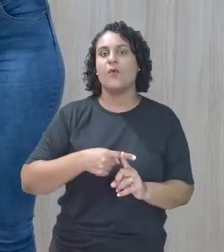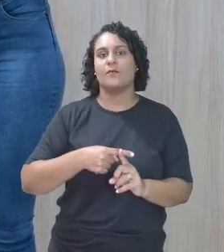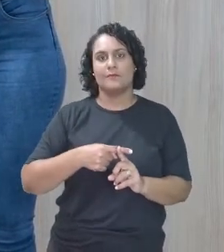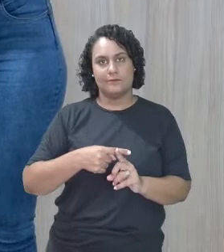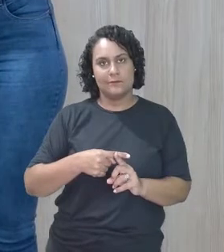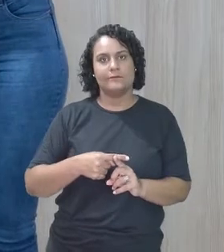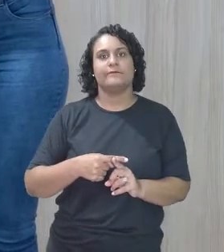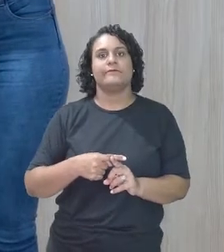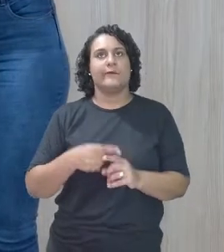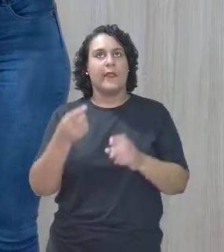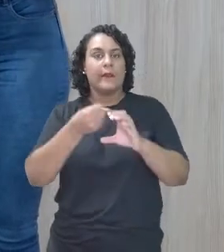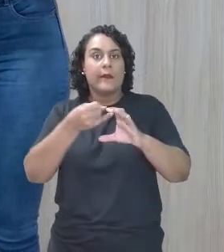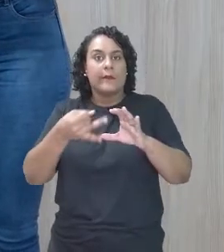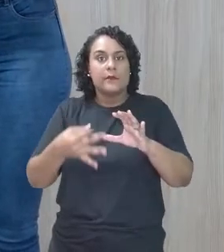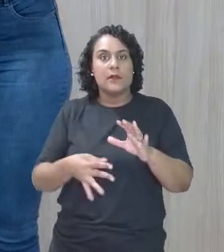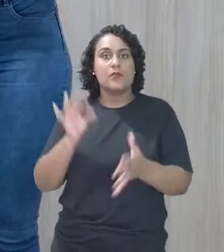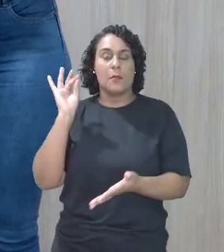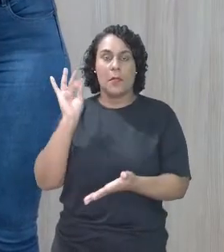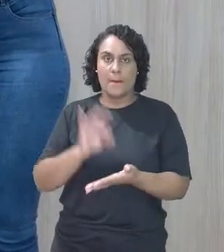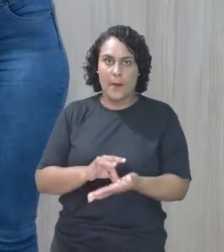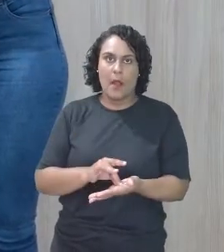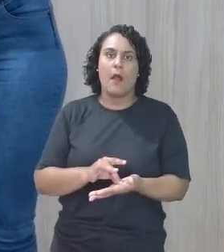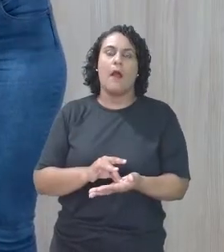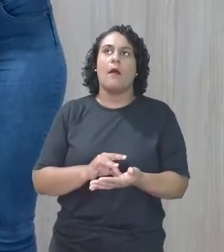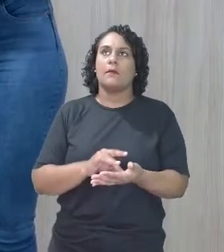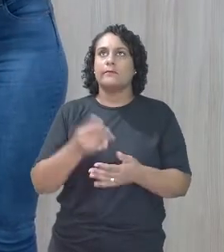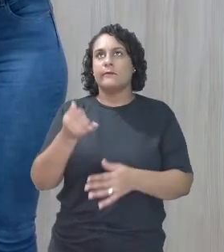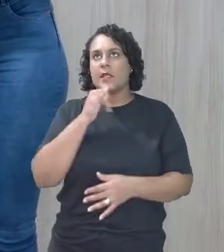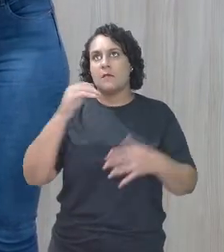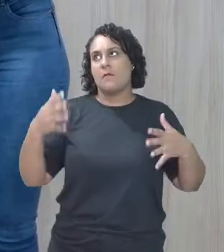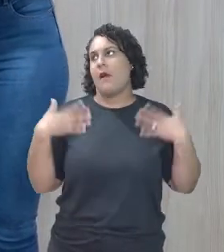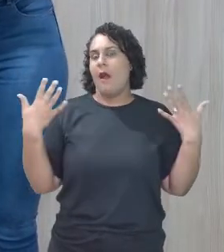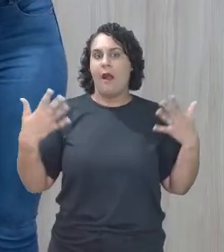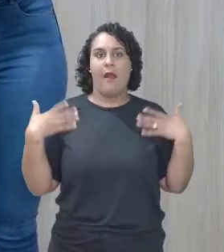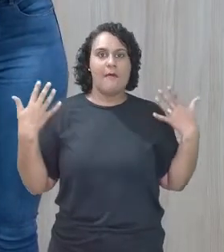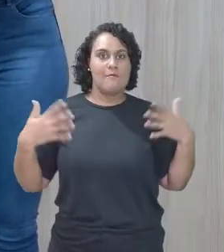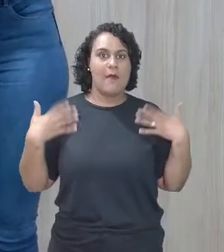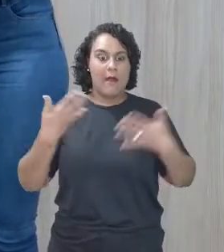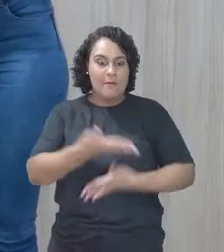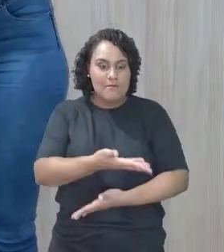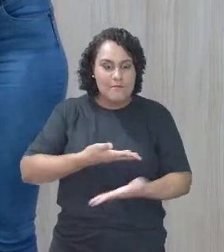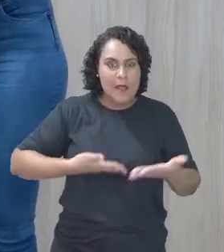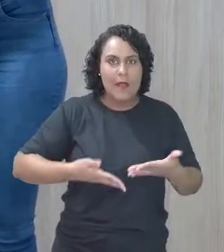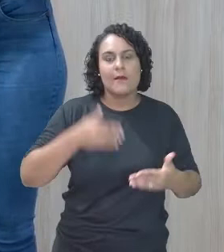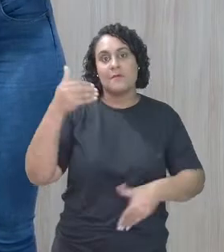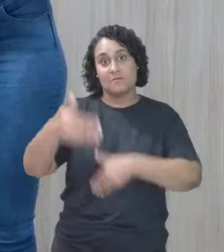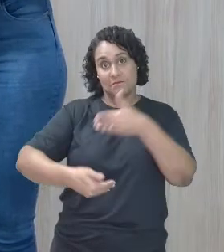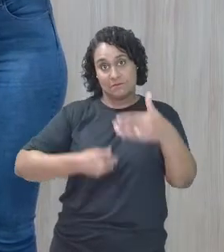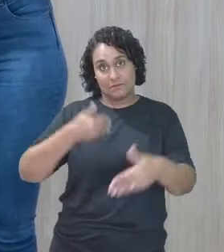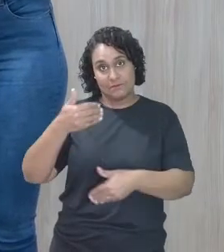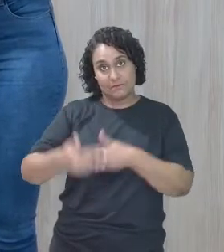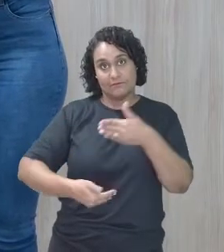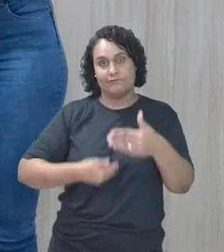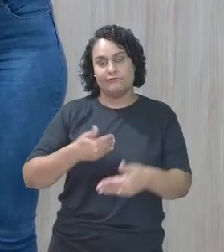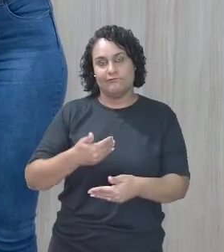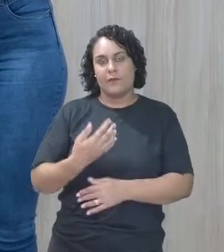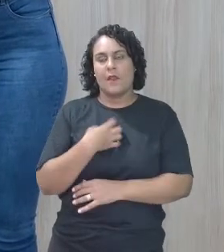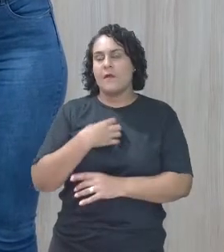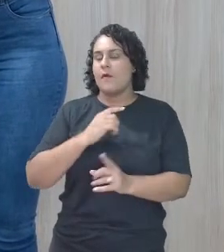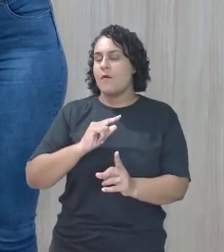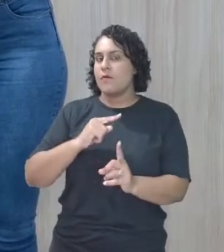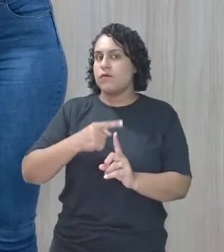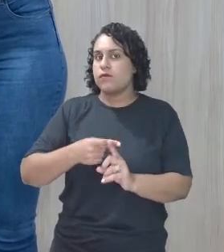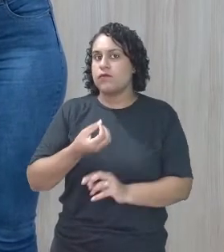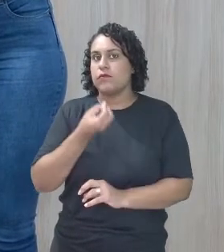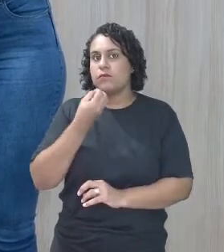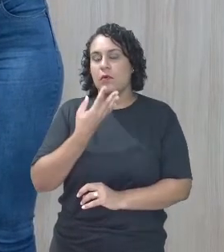se configura, que se caracteriza na realidade pela alegria, né, pelo envolvimento, pela participação, por boas sensações,